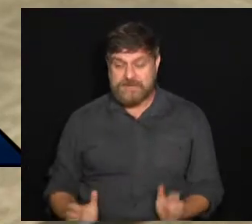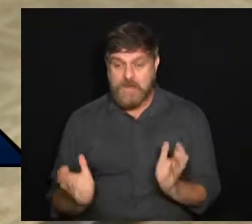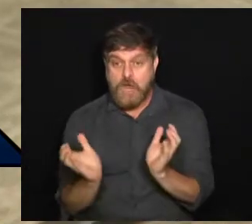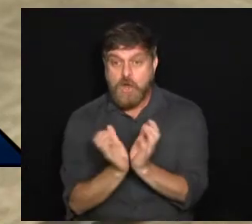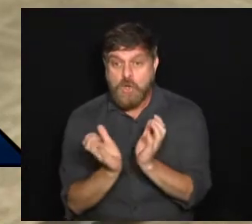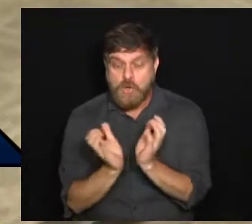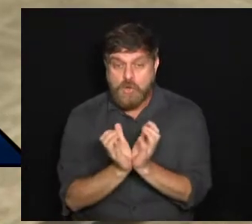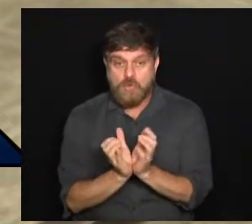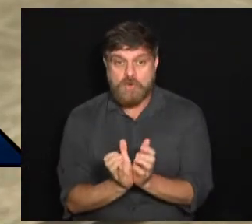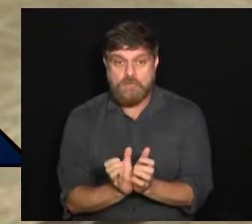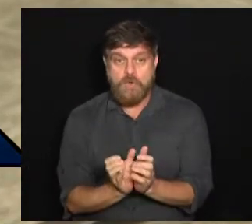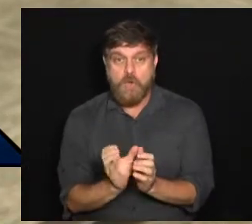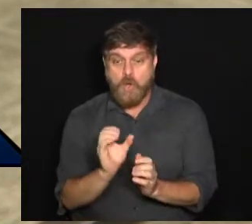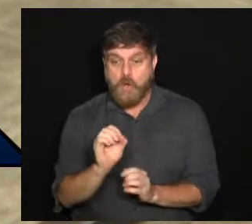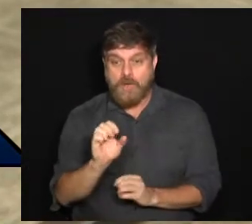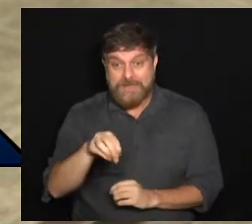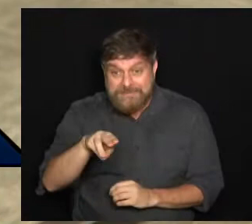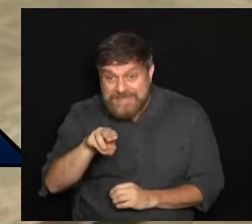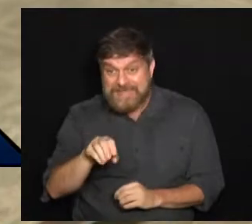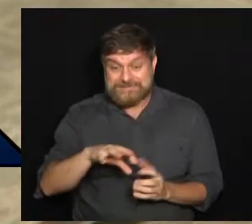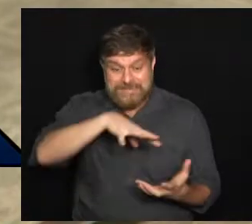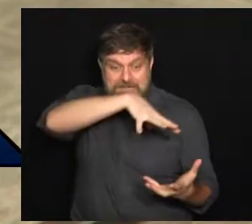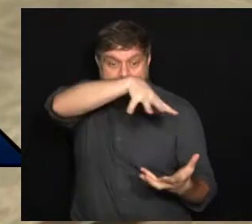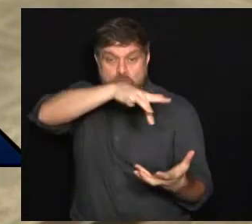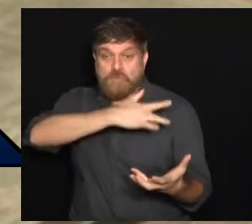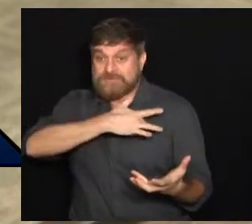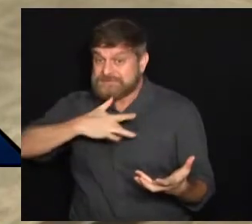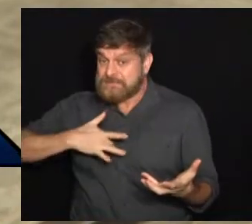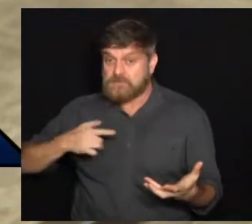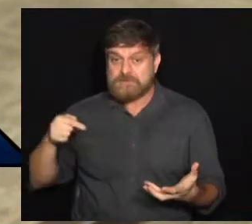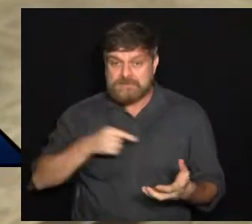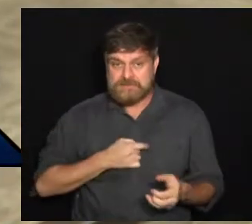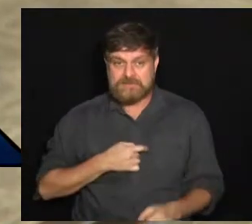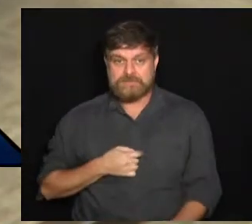Saúde numa fala que ele fez hoje. Ele inclusive usou uma expressão,